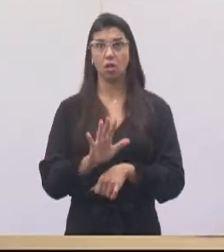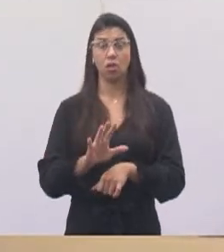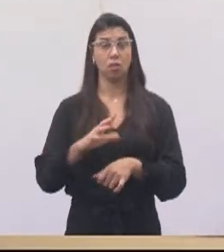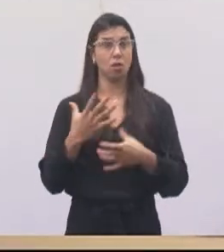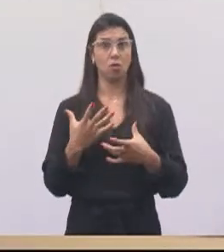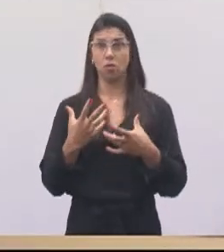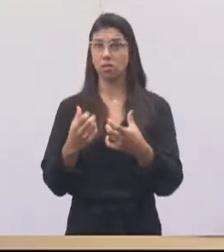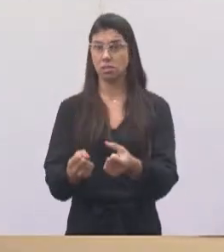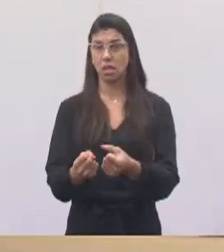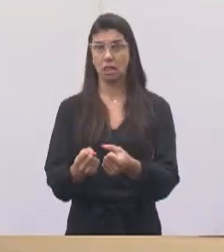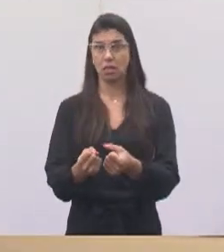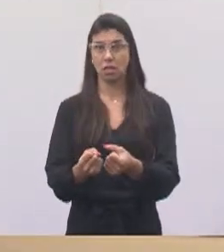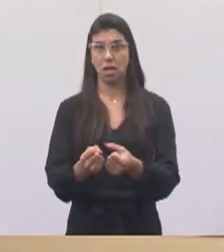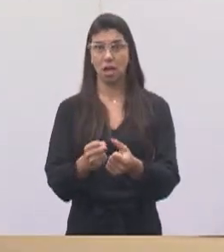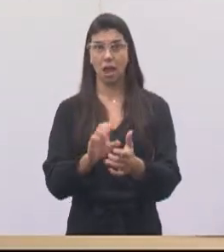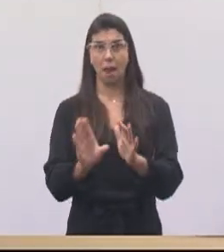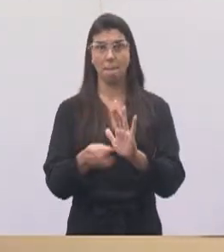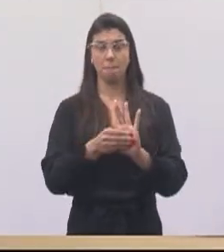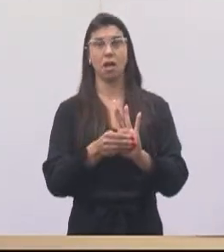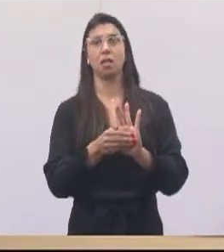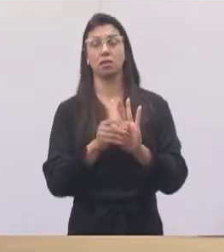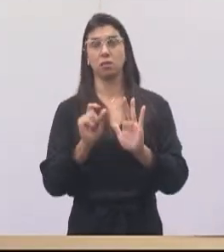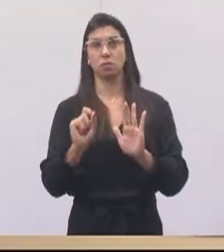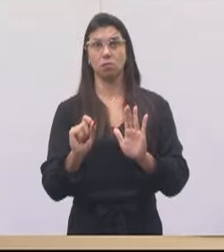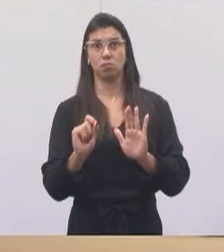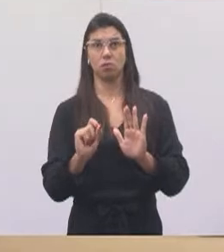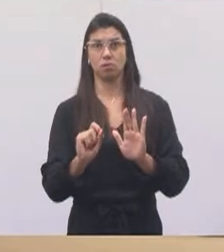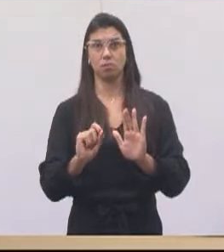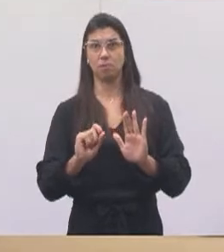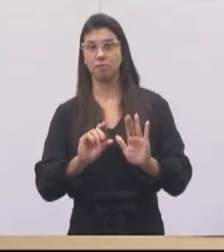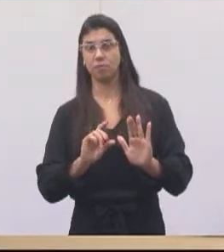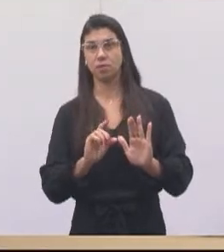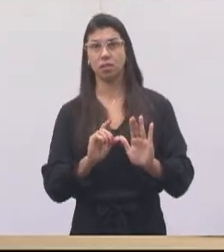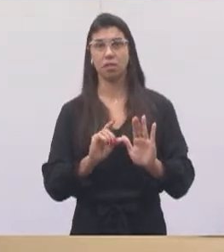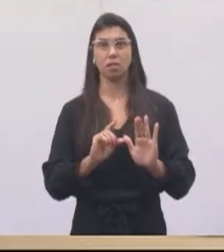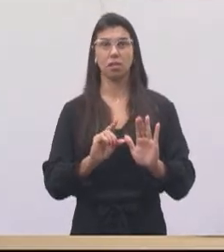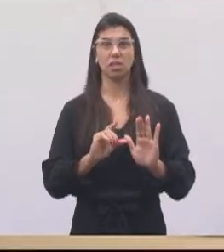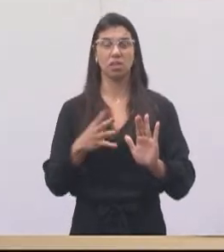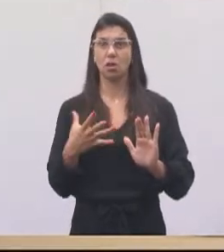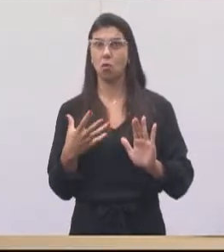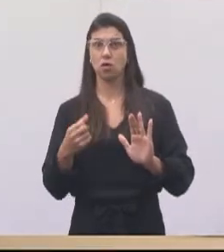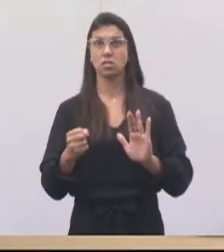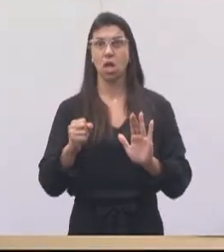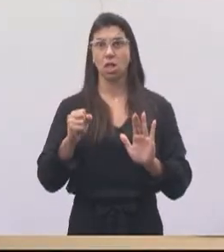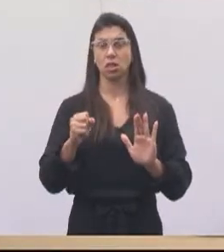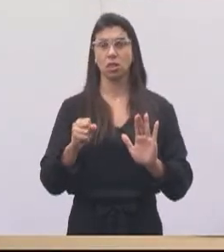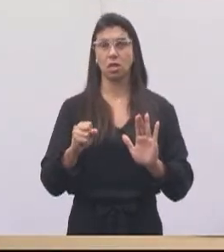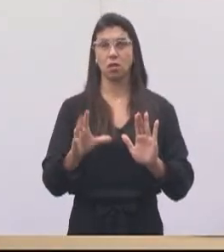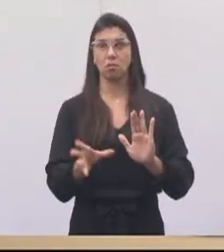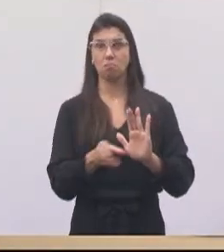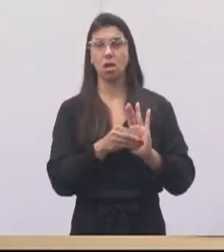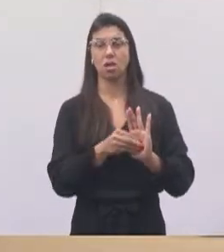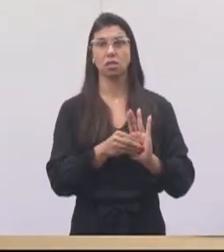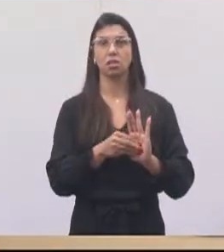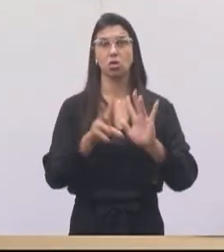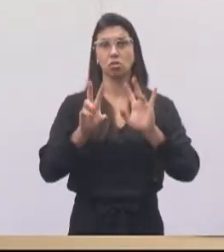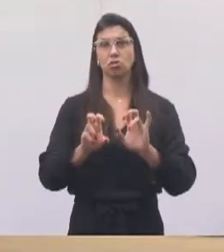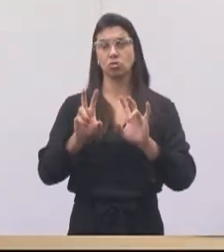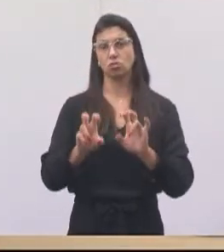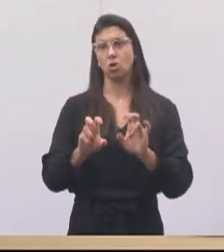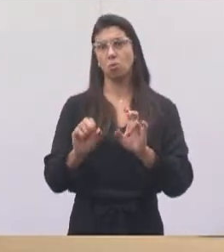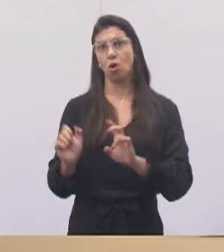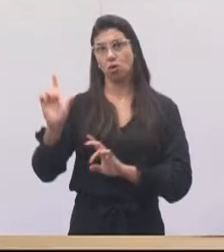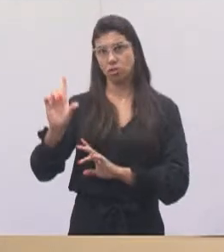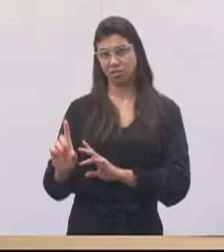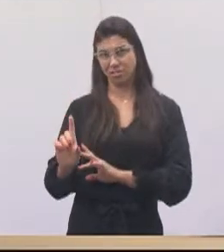admite emenda, ou seja, não admite supressão daqueles direitos que estão lá no artigo 5º, porque se